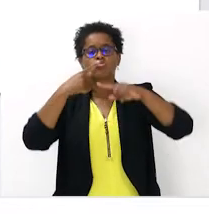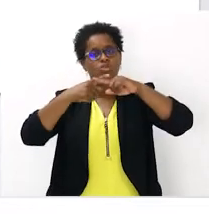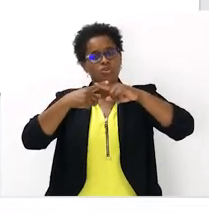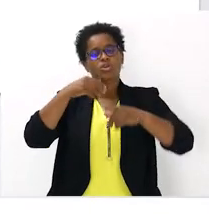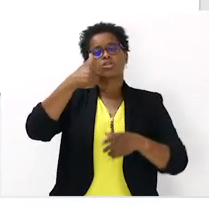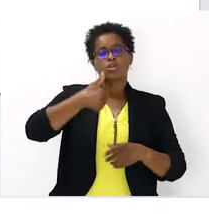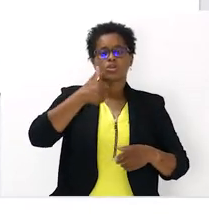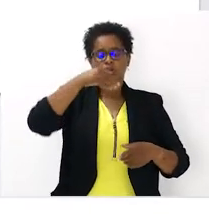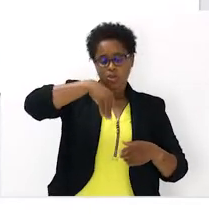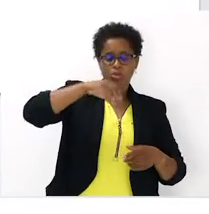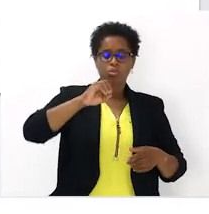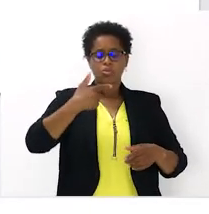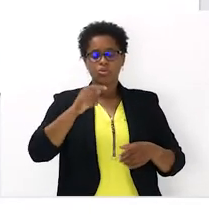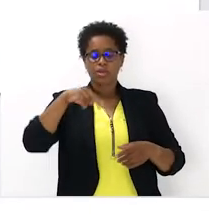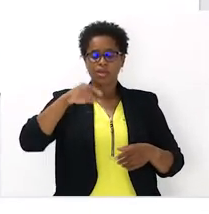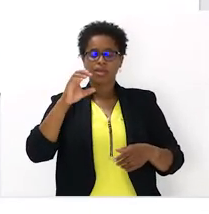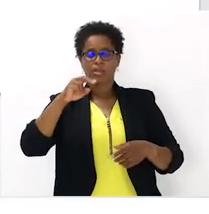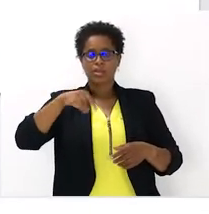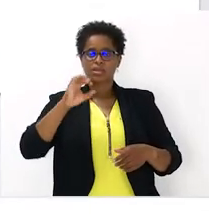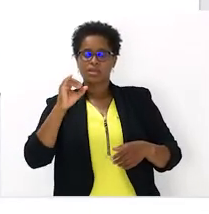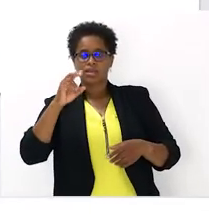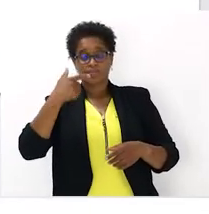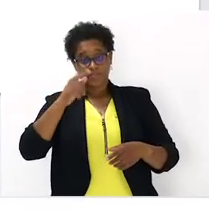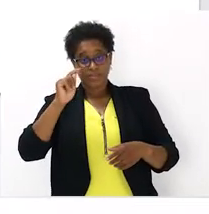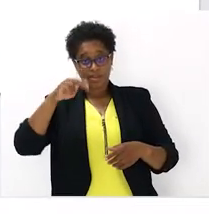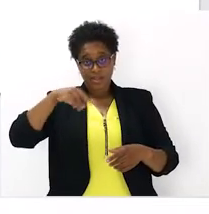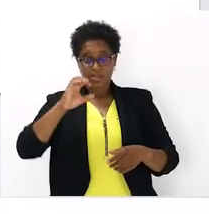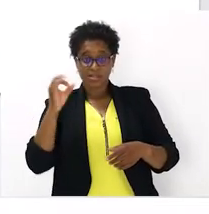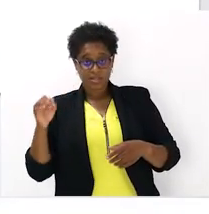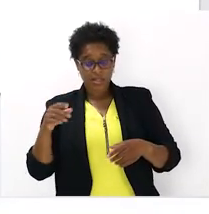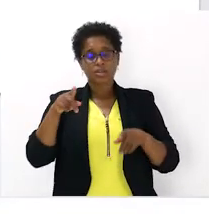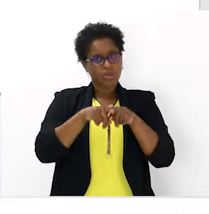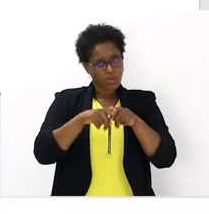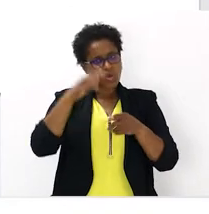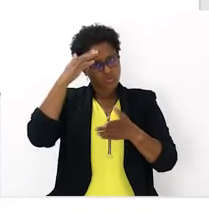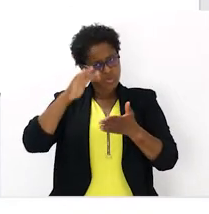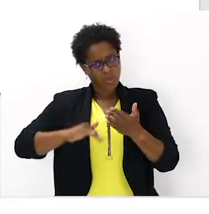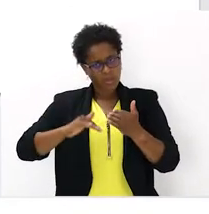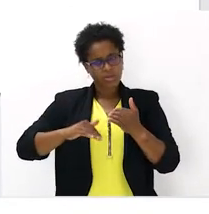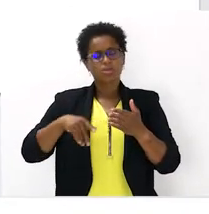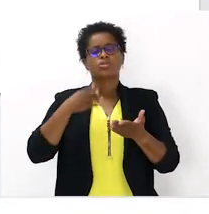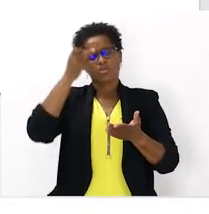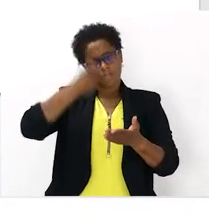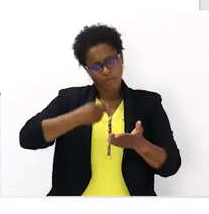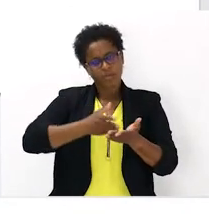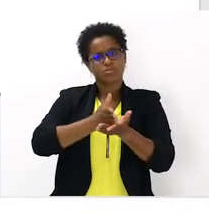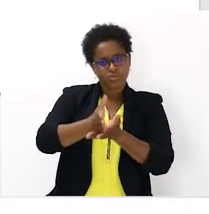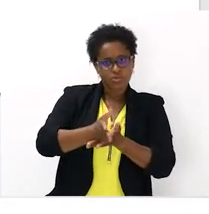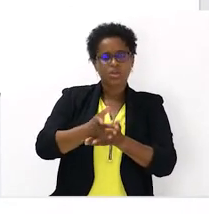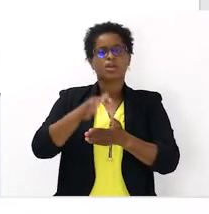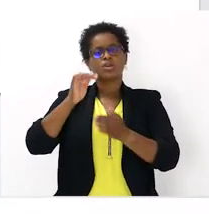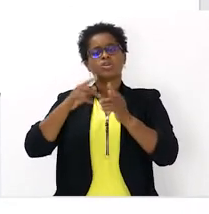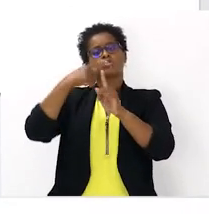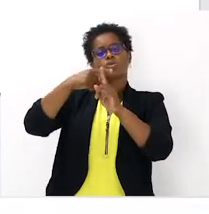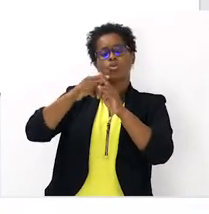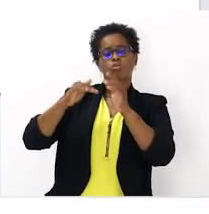mesmas bases, mantém-se a base e somam-se os expoentes. Repito, multiplicação de